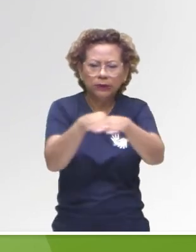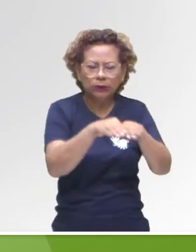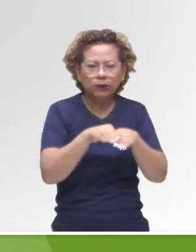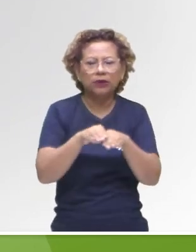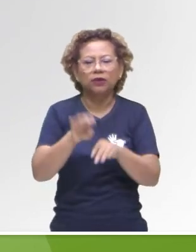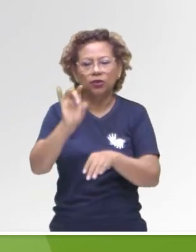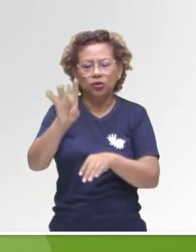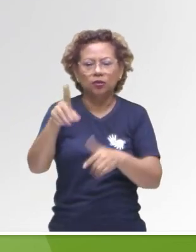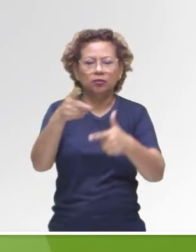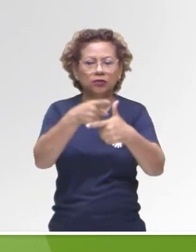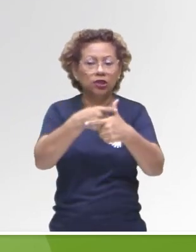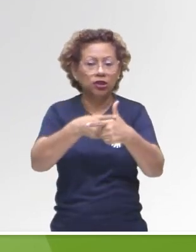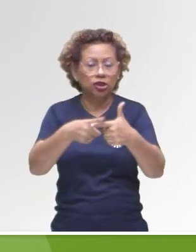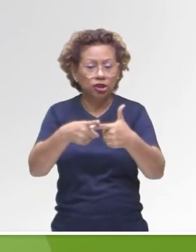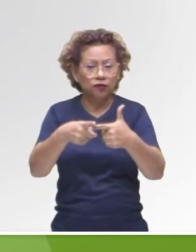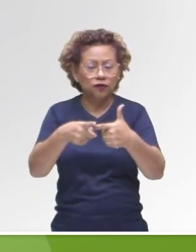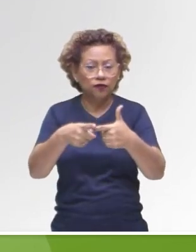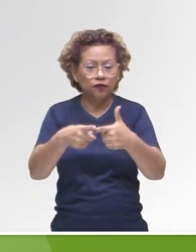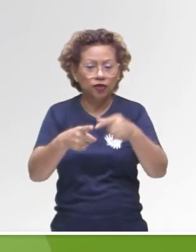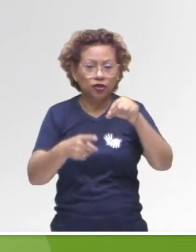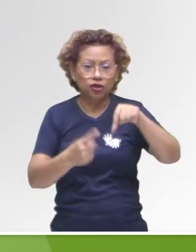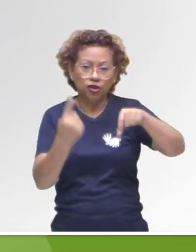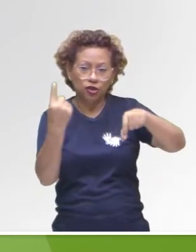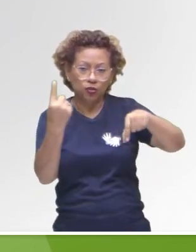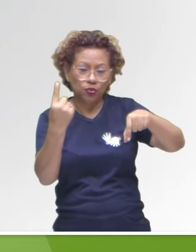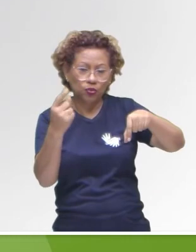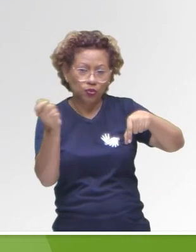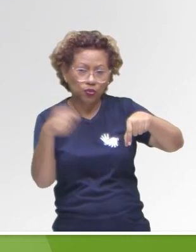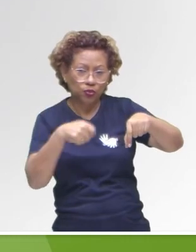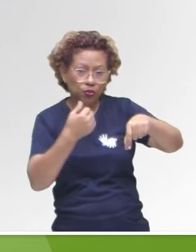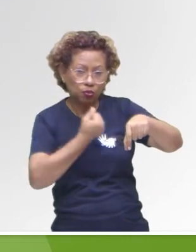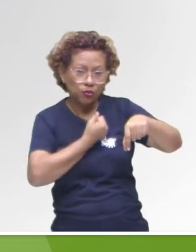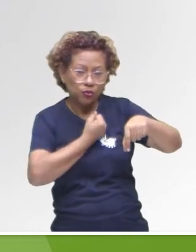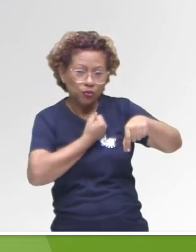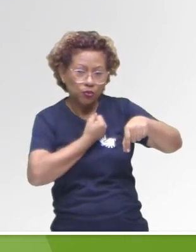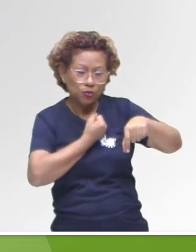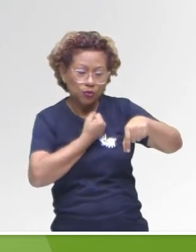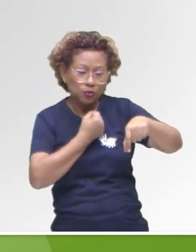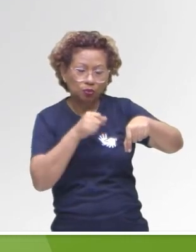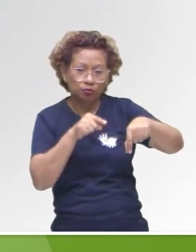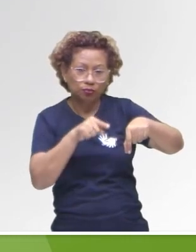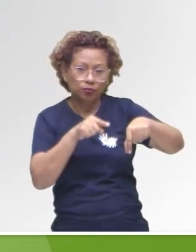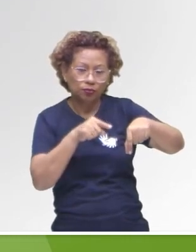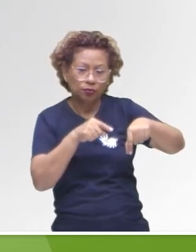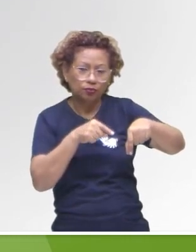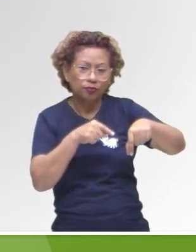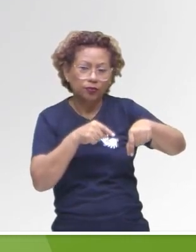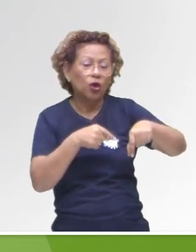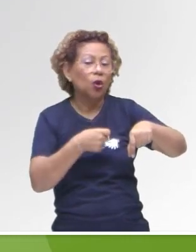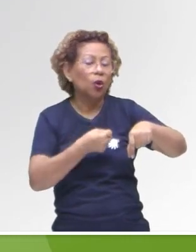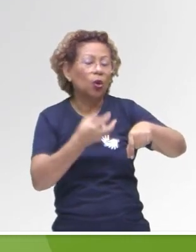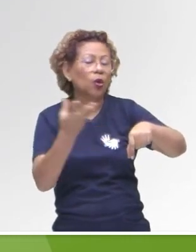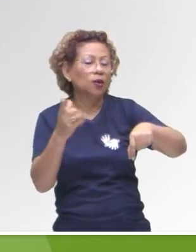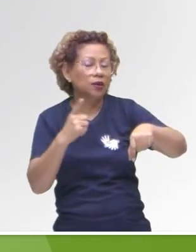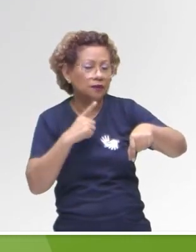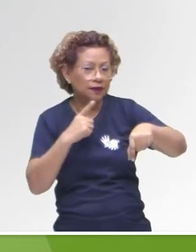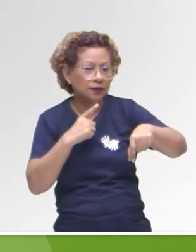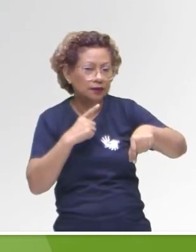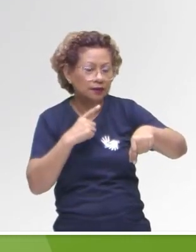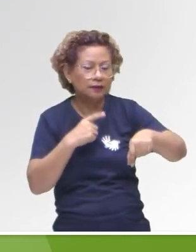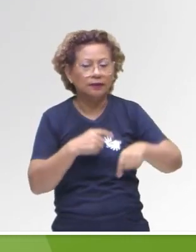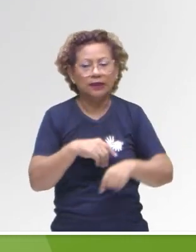dividir o valor da capacitância de um deles pelo número de capacitores. Então lá, se a gente tiver